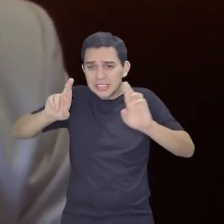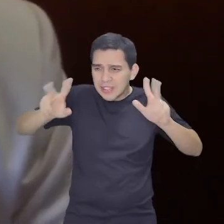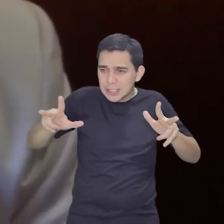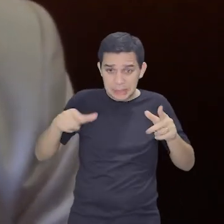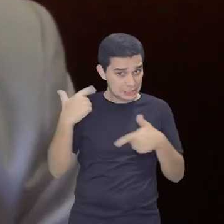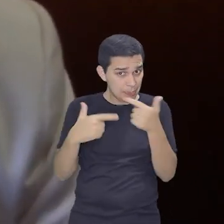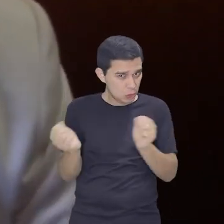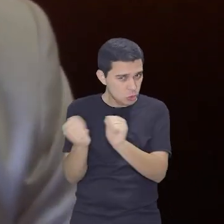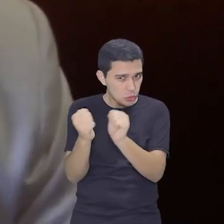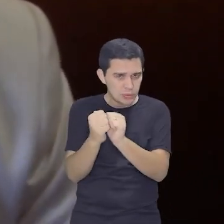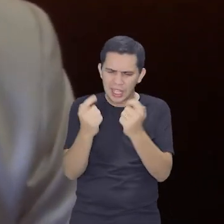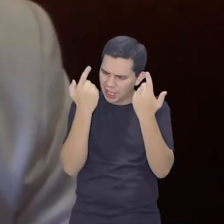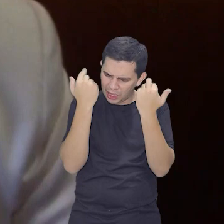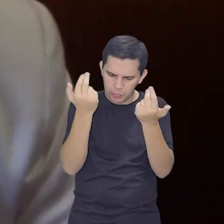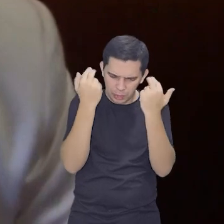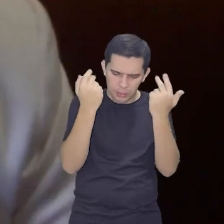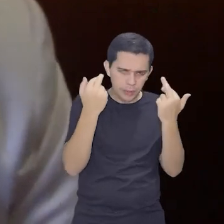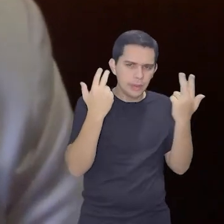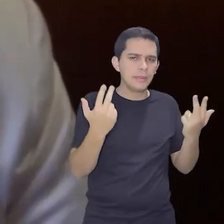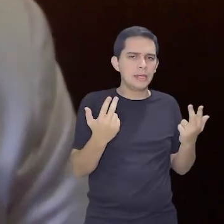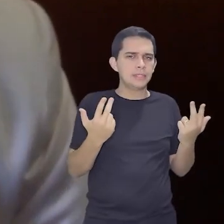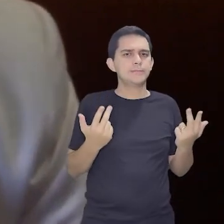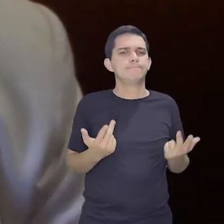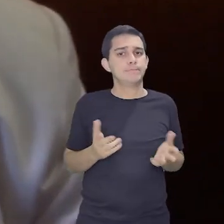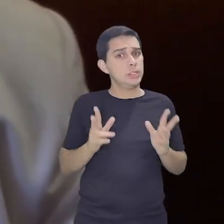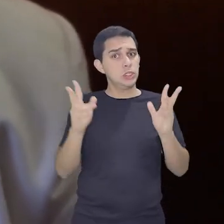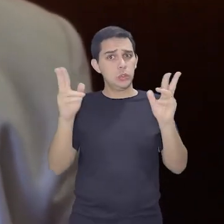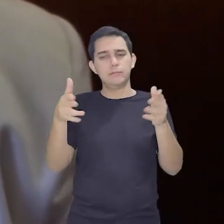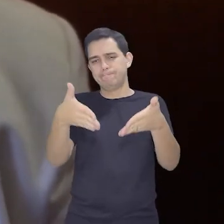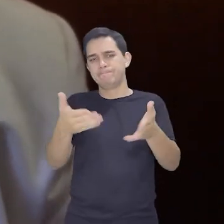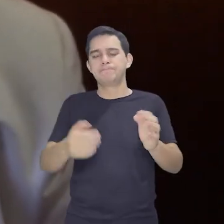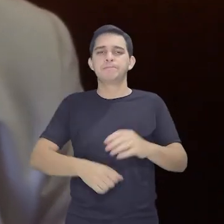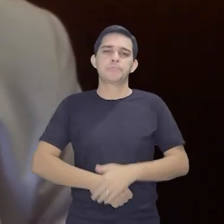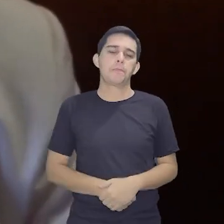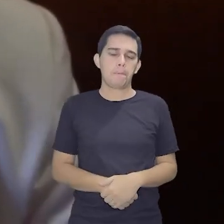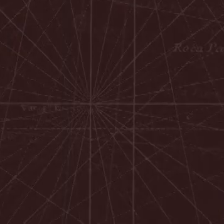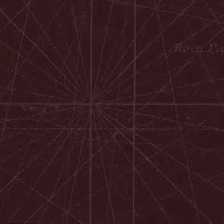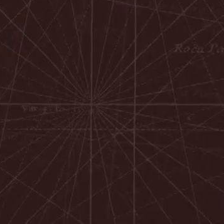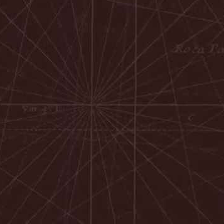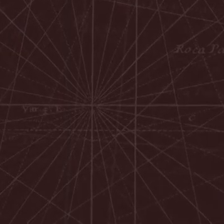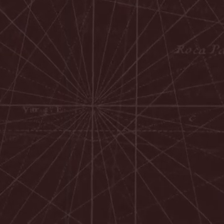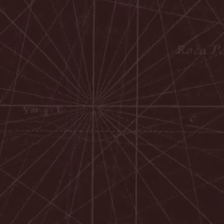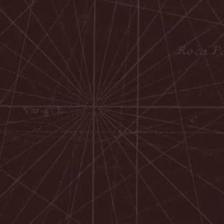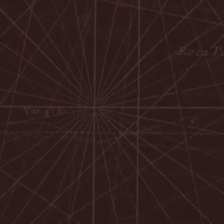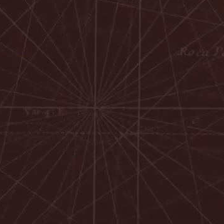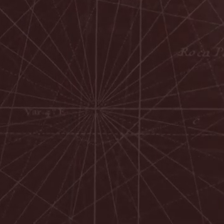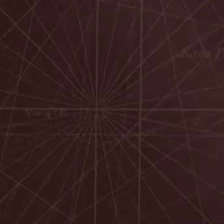investigações diferentes, paralelas, ainda que sobre o mesmo fato.